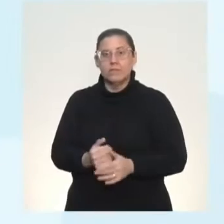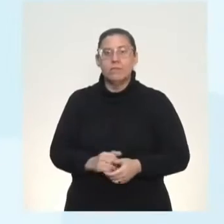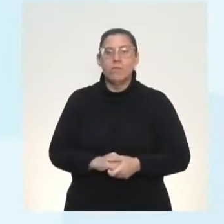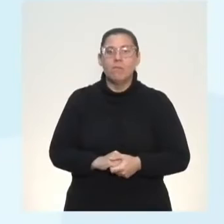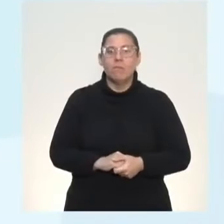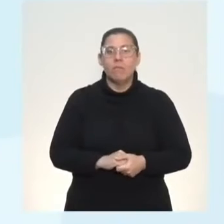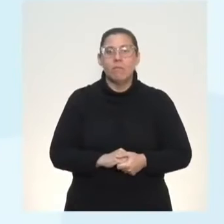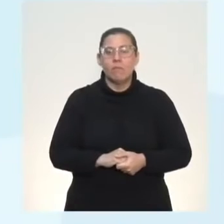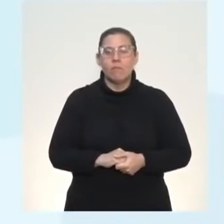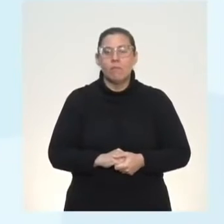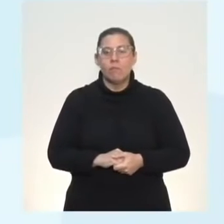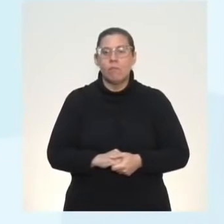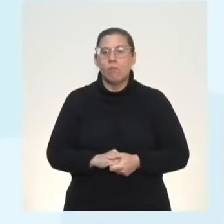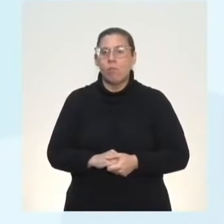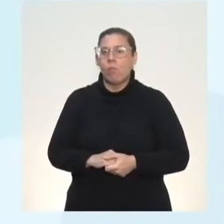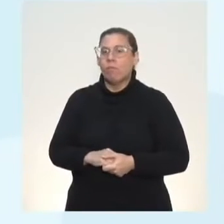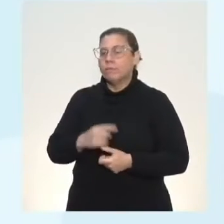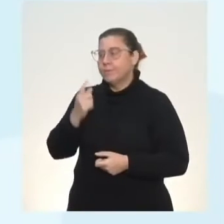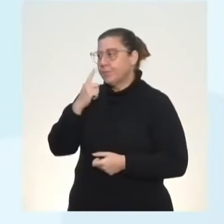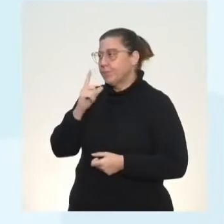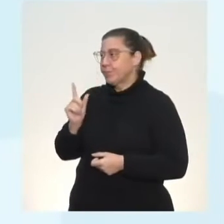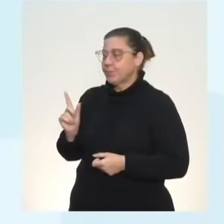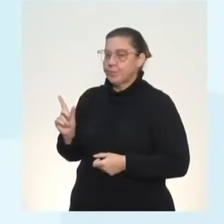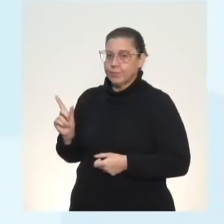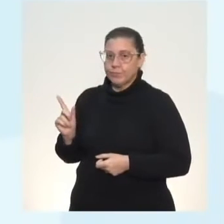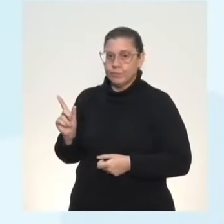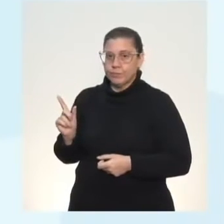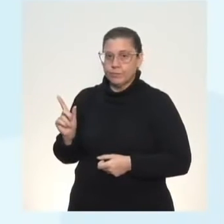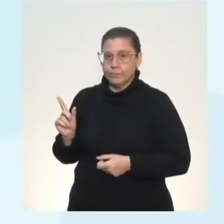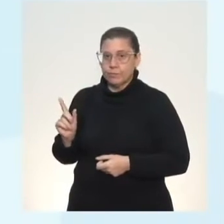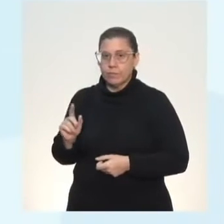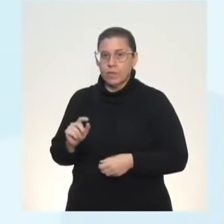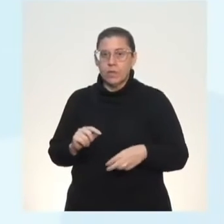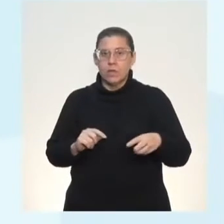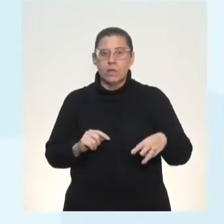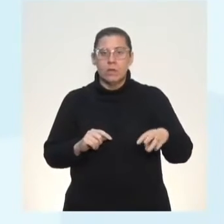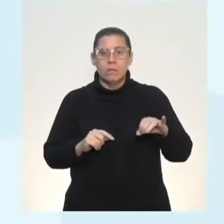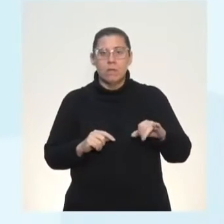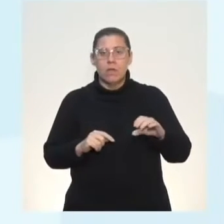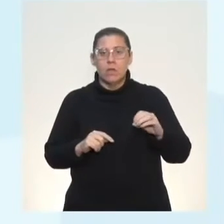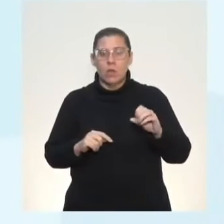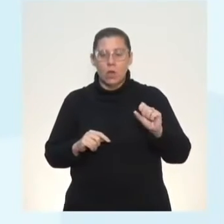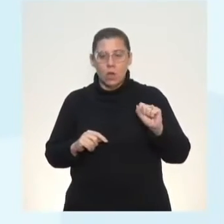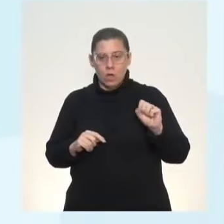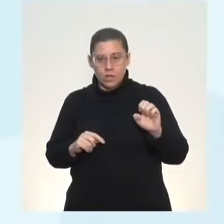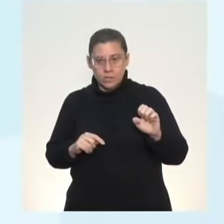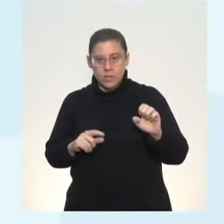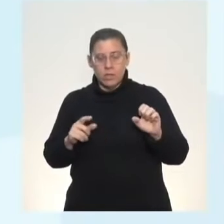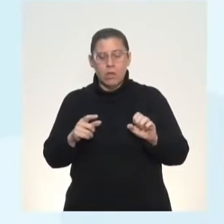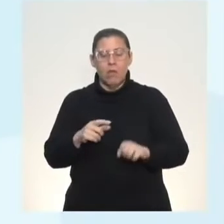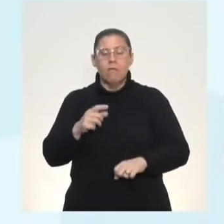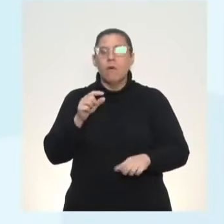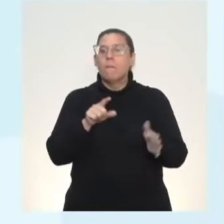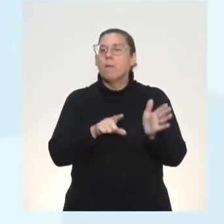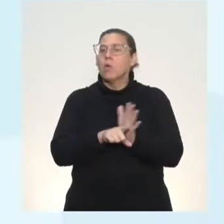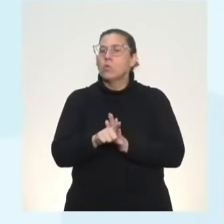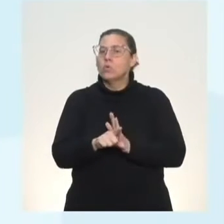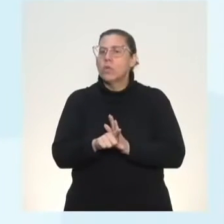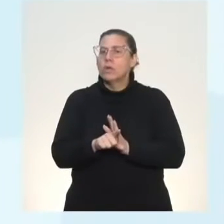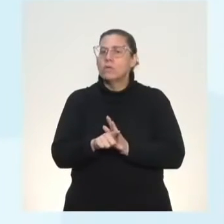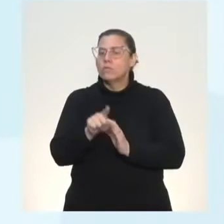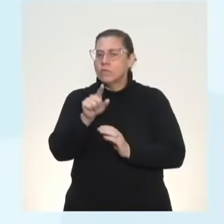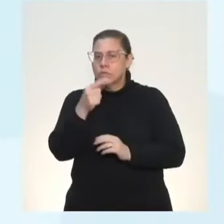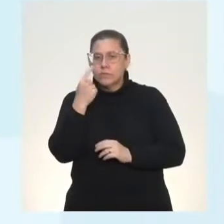Bom, muito bem. Então, ó, parei na meiose. Eu vou fazer uma pergunta e eu vou dar 1 minuto para ver se você entendeu. Tá